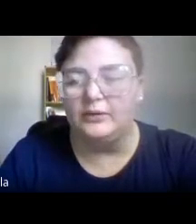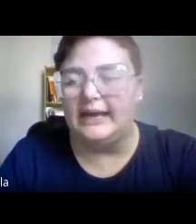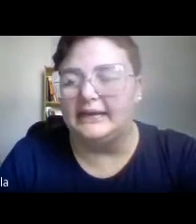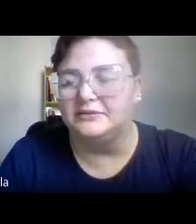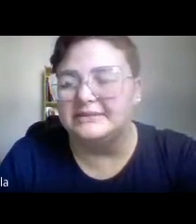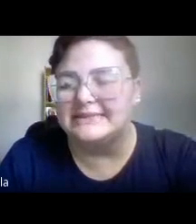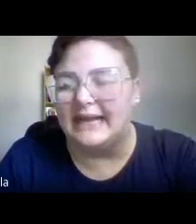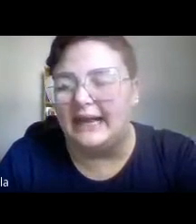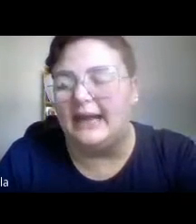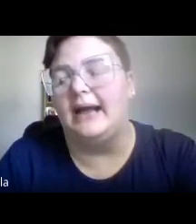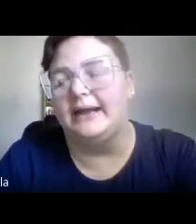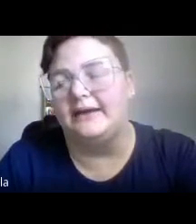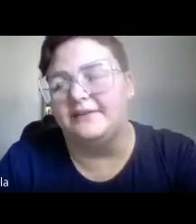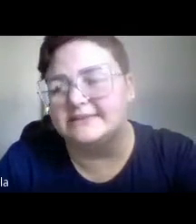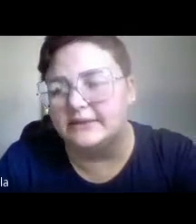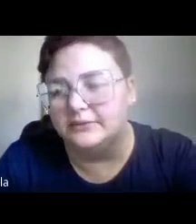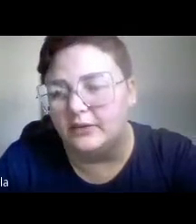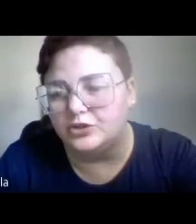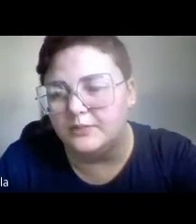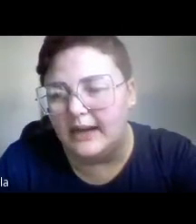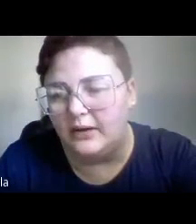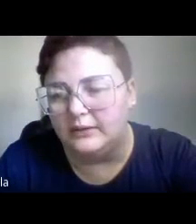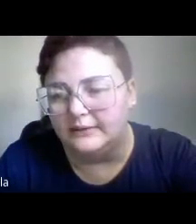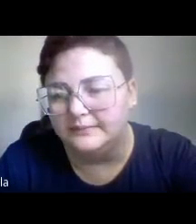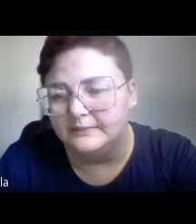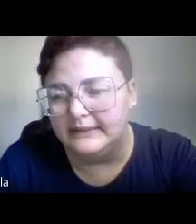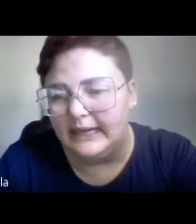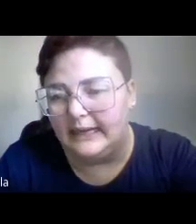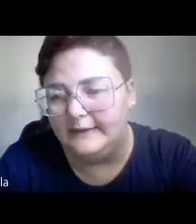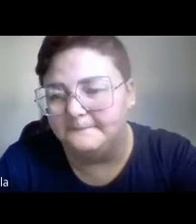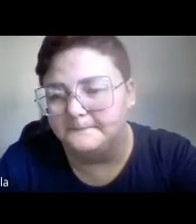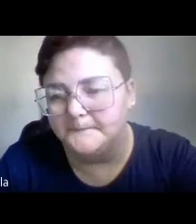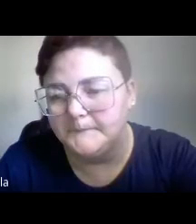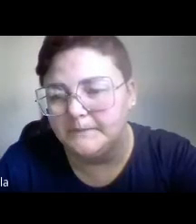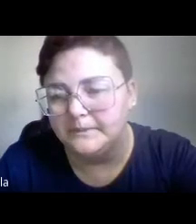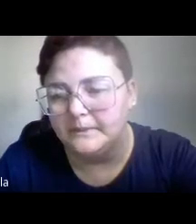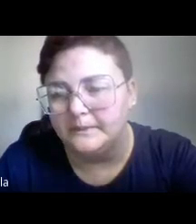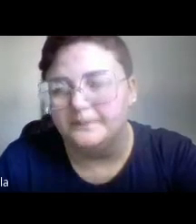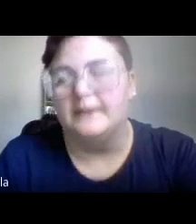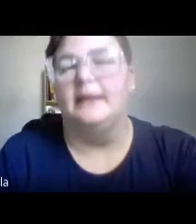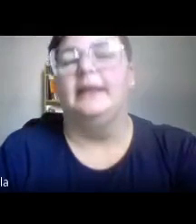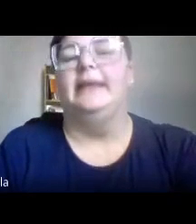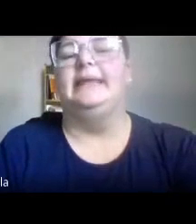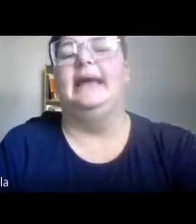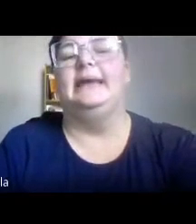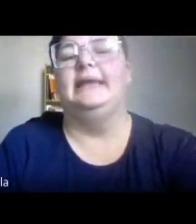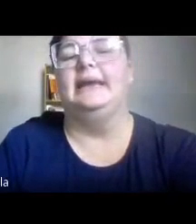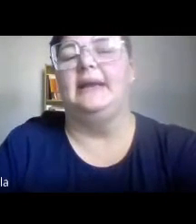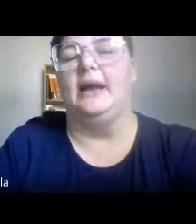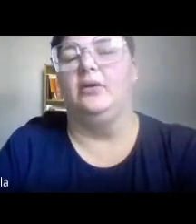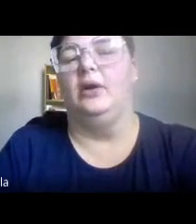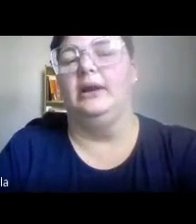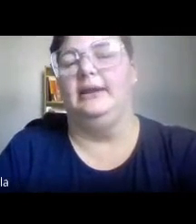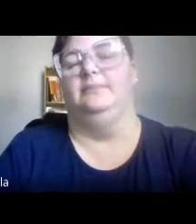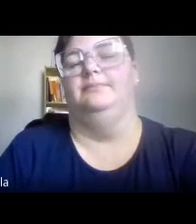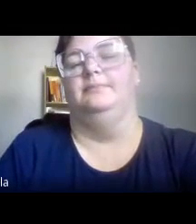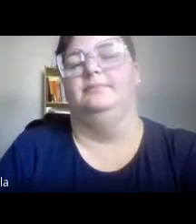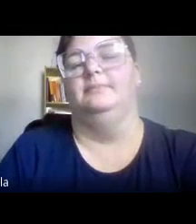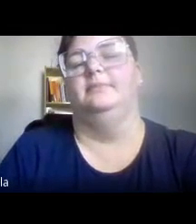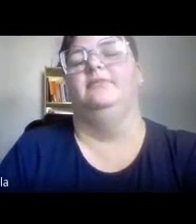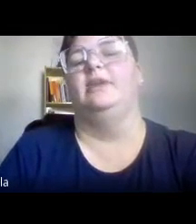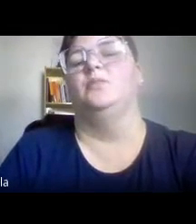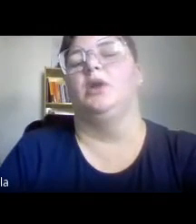E ao lado está a gravação da última aula, tá? E aí,